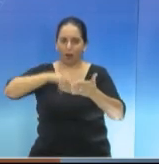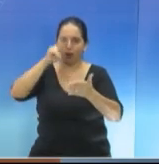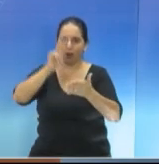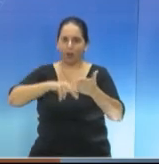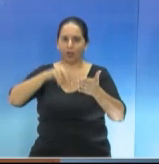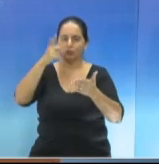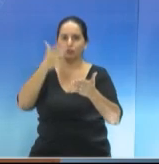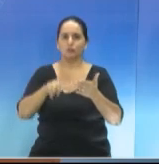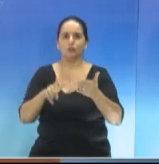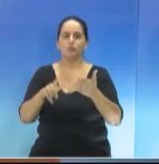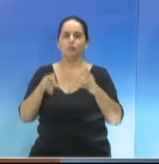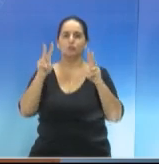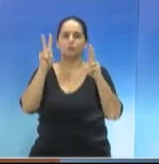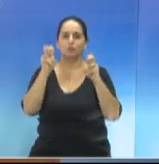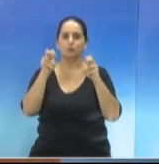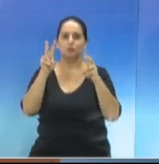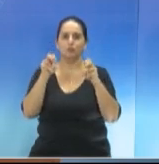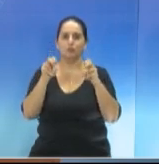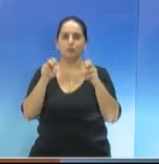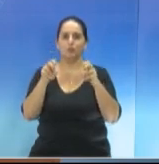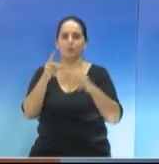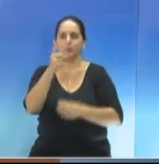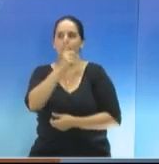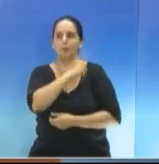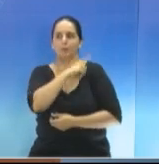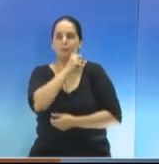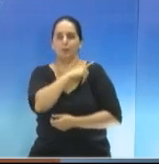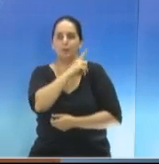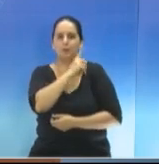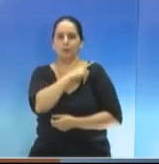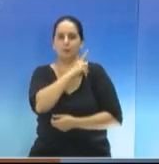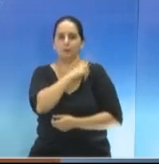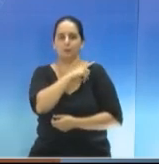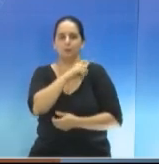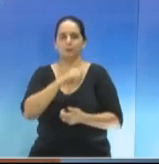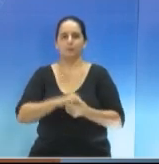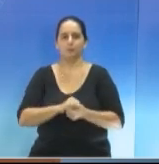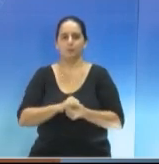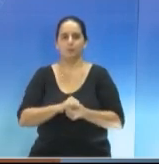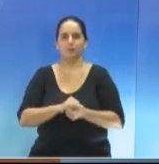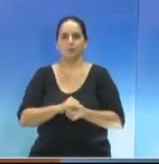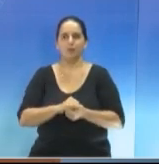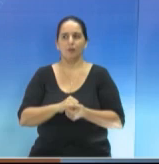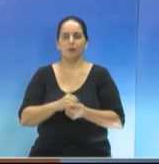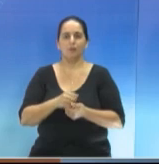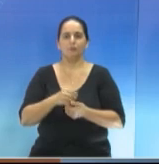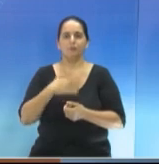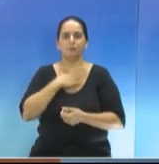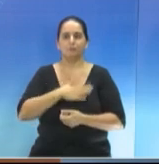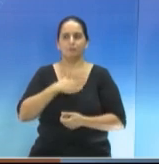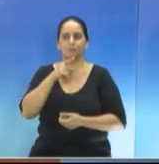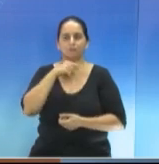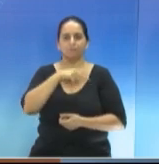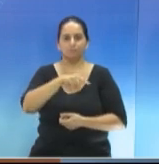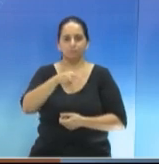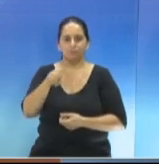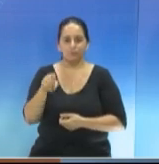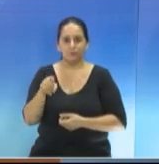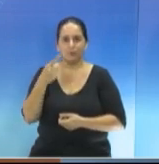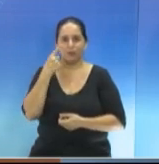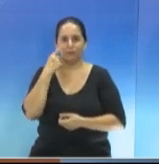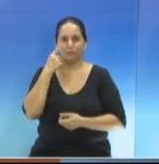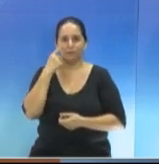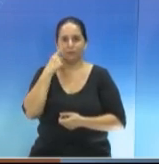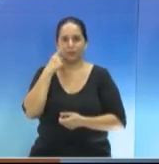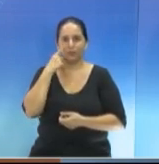porque são assuntos da primeira série do ensino médio. Então, eu gostaria que vocês